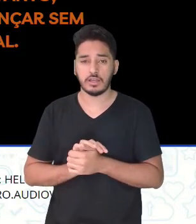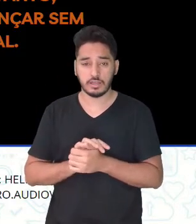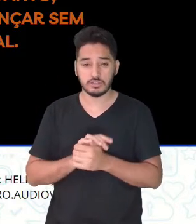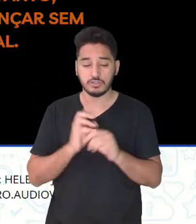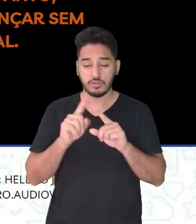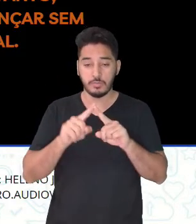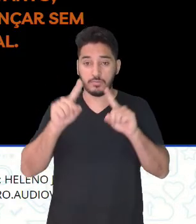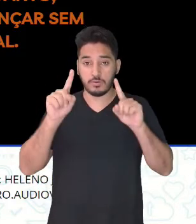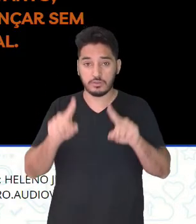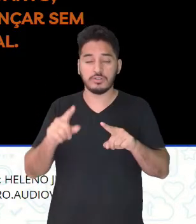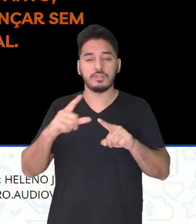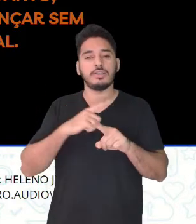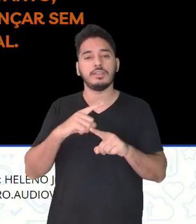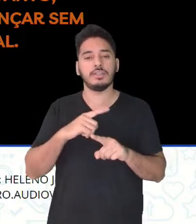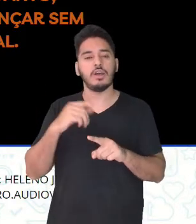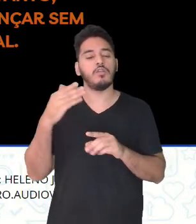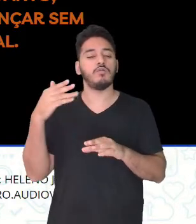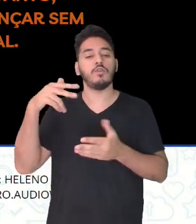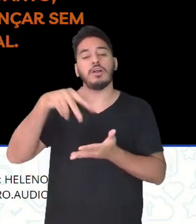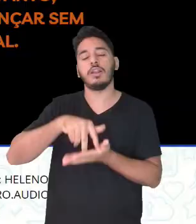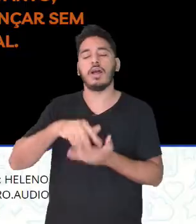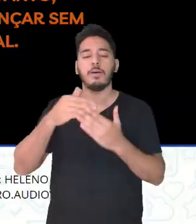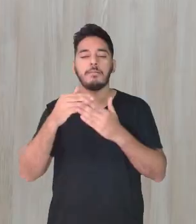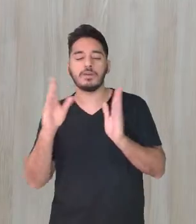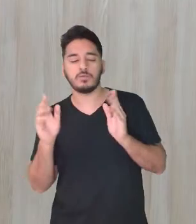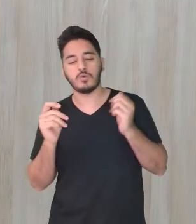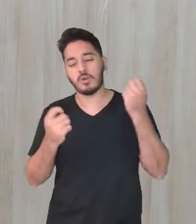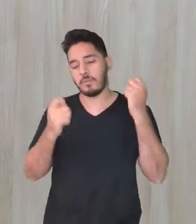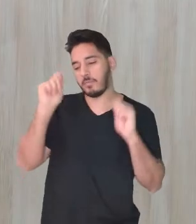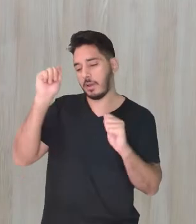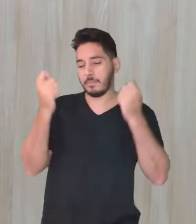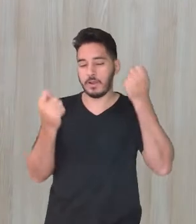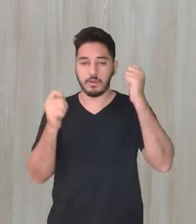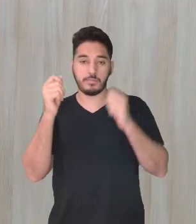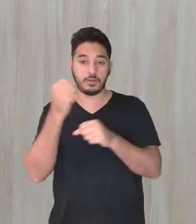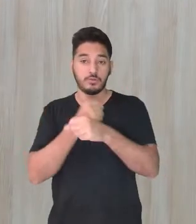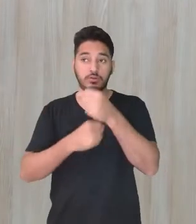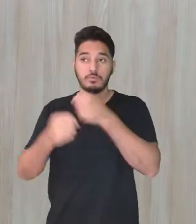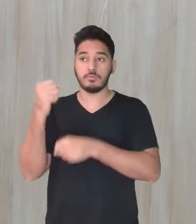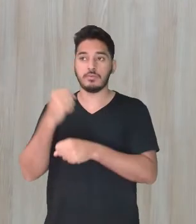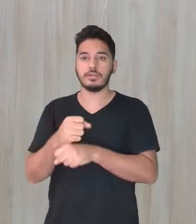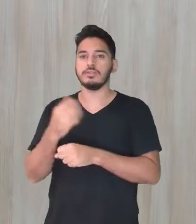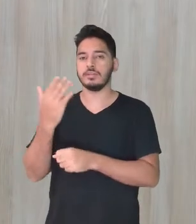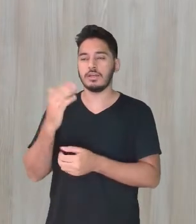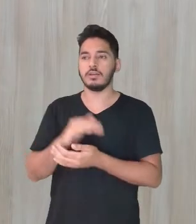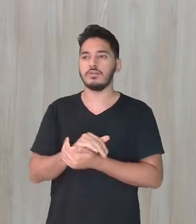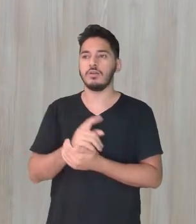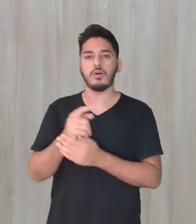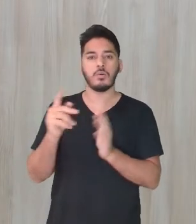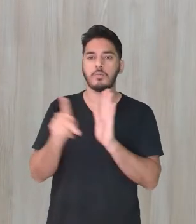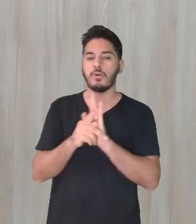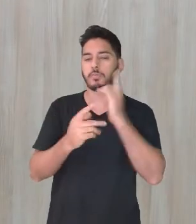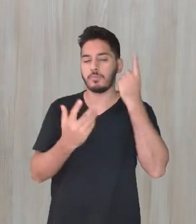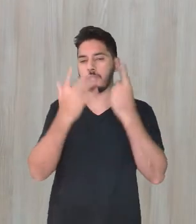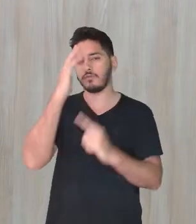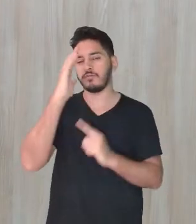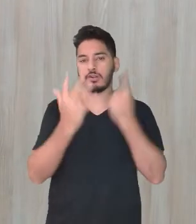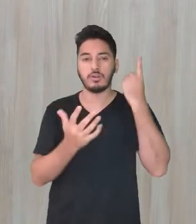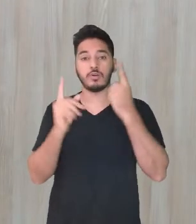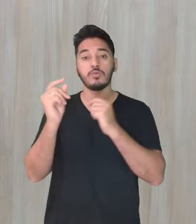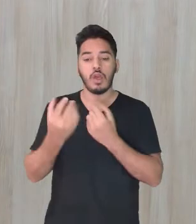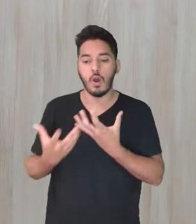projeto que tem, né, que acontece. Então eu fui lá fazer a abertura no ano passado. E aí o próprio frevo vem de ferver,